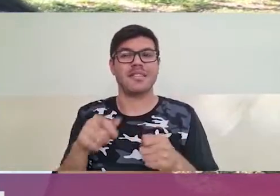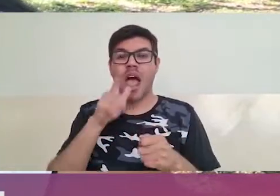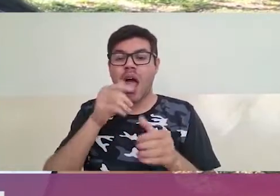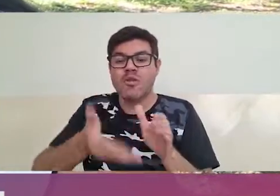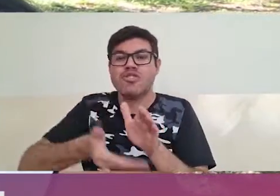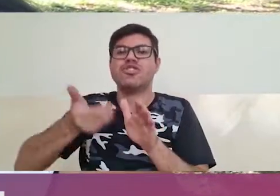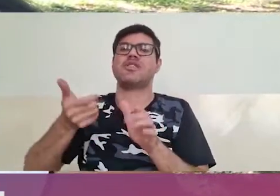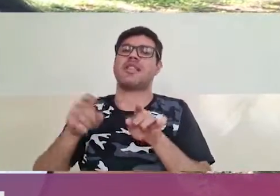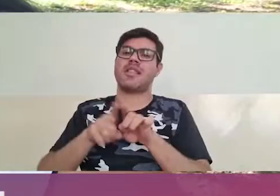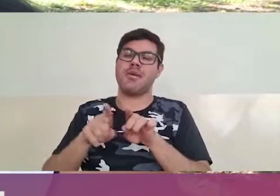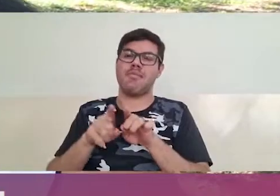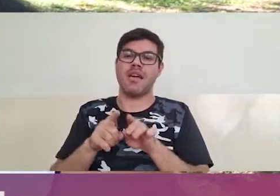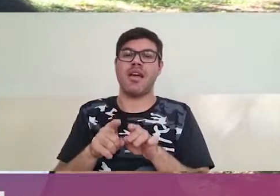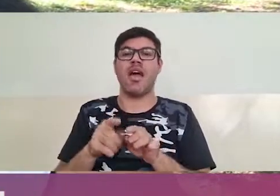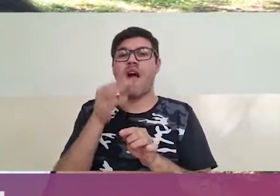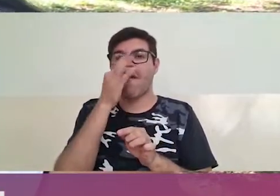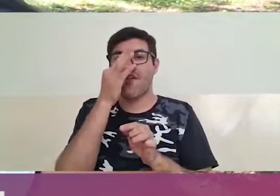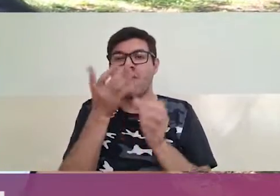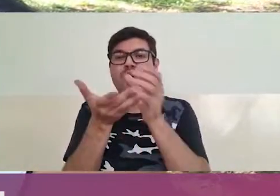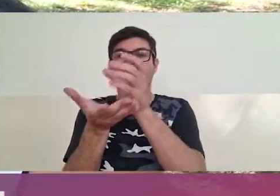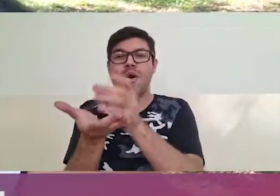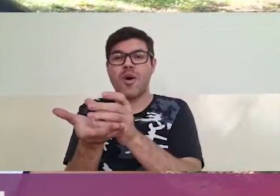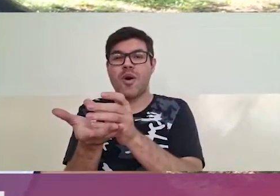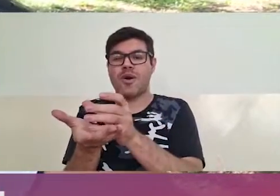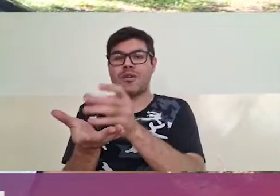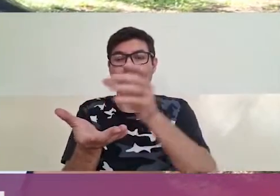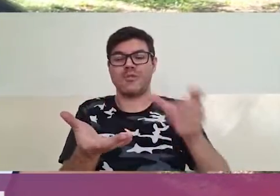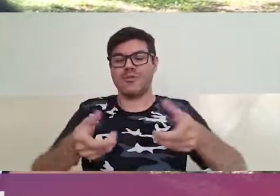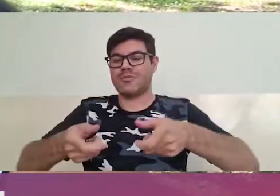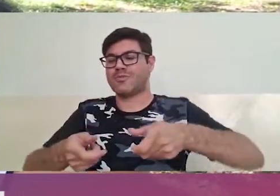se tiver com água ou elimine, deixe de boca para